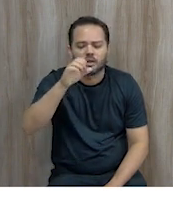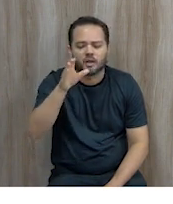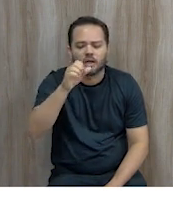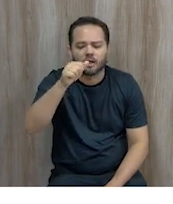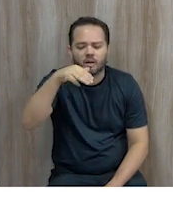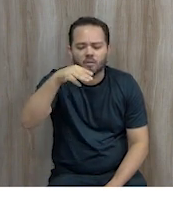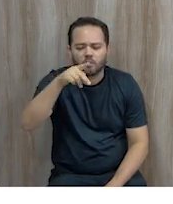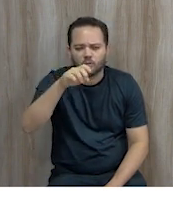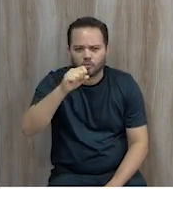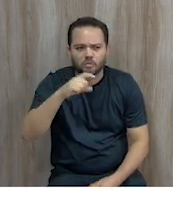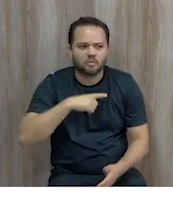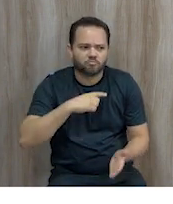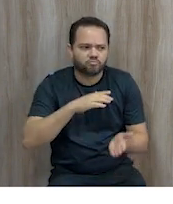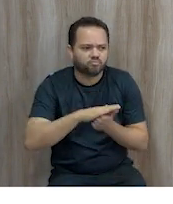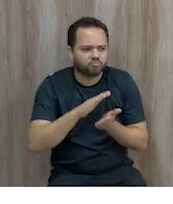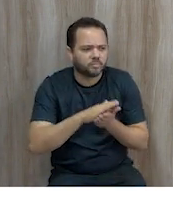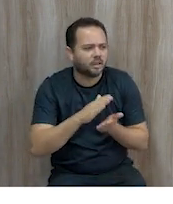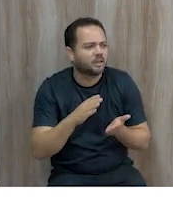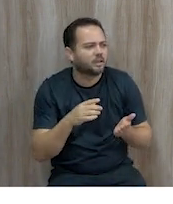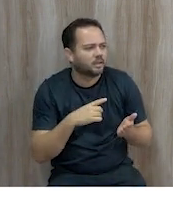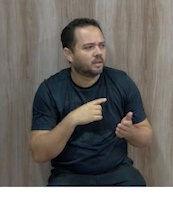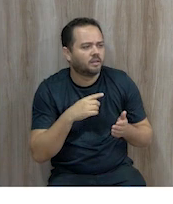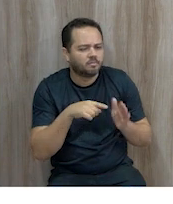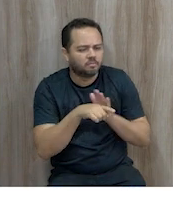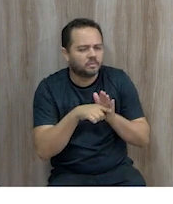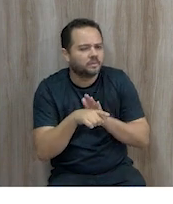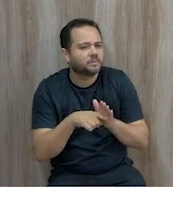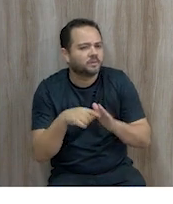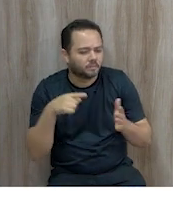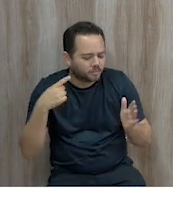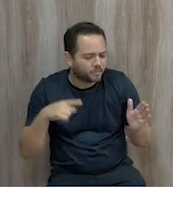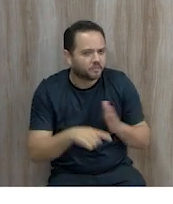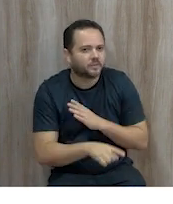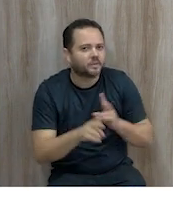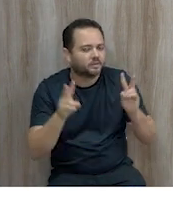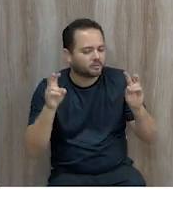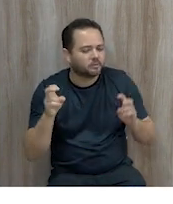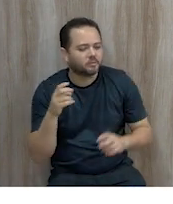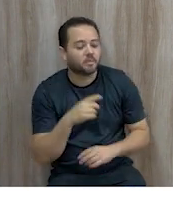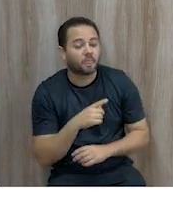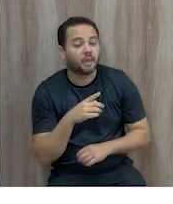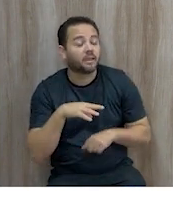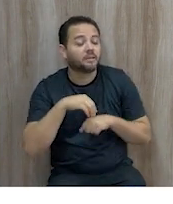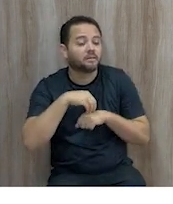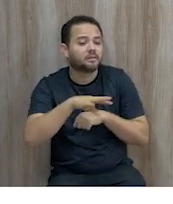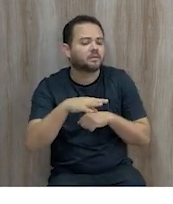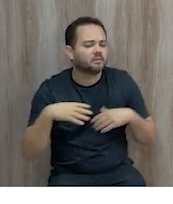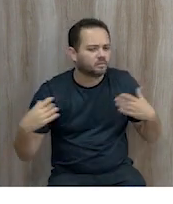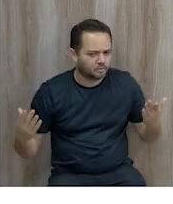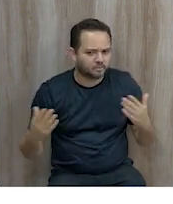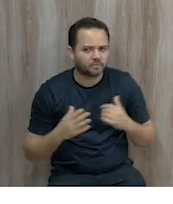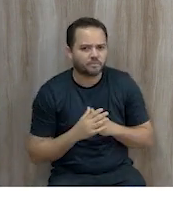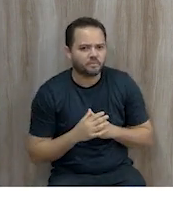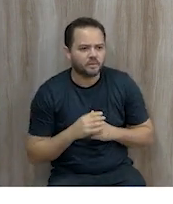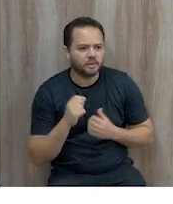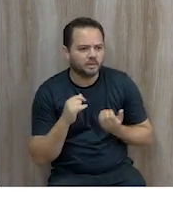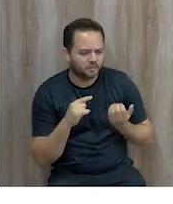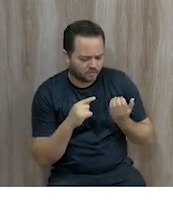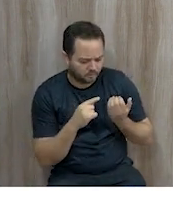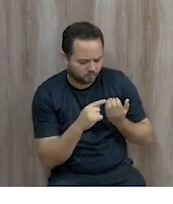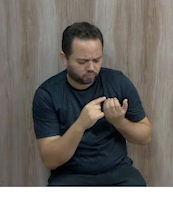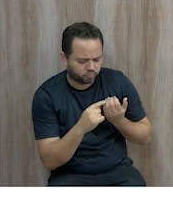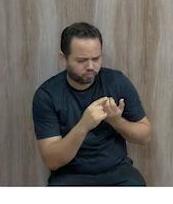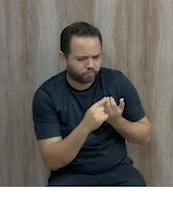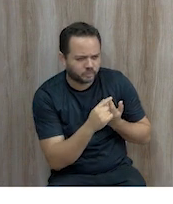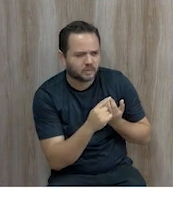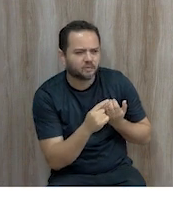lesões cervicais não cariosas associadas a recessões gengivais, em que ele sugere que, no momento da restauração